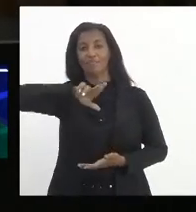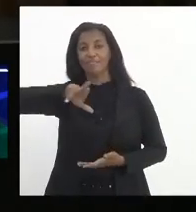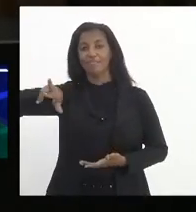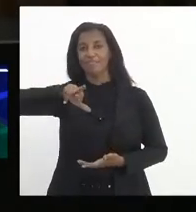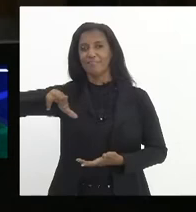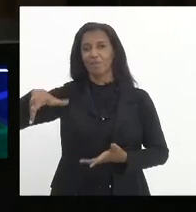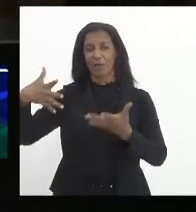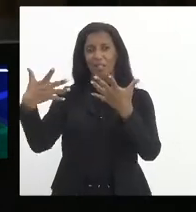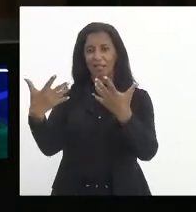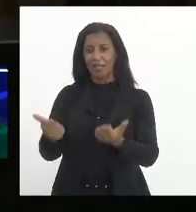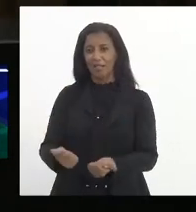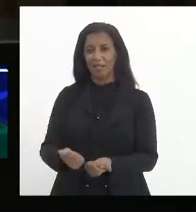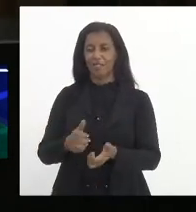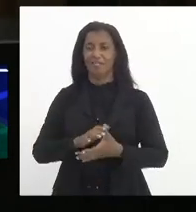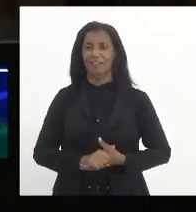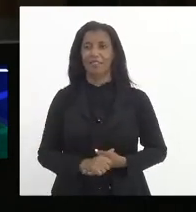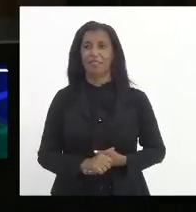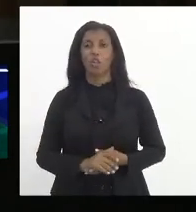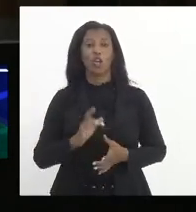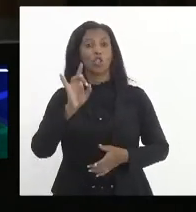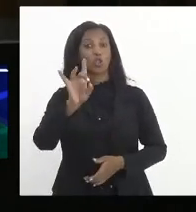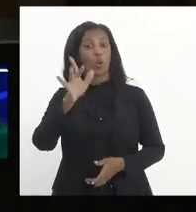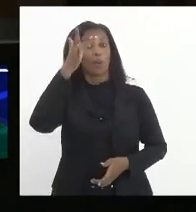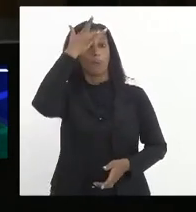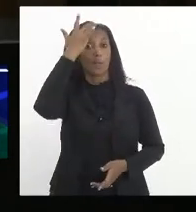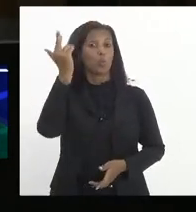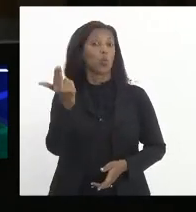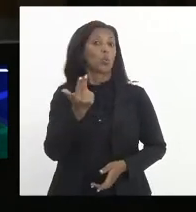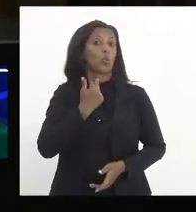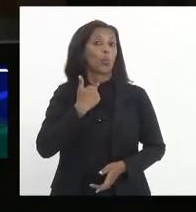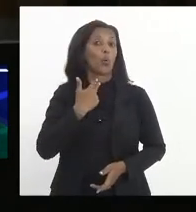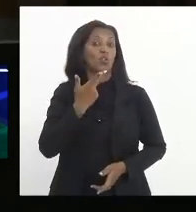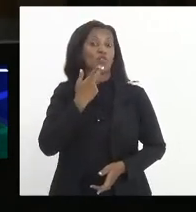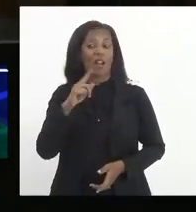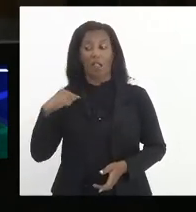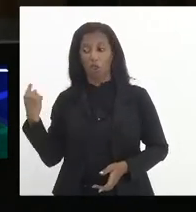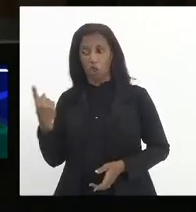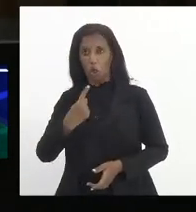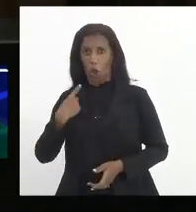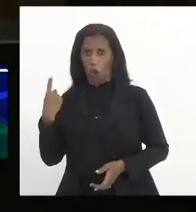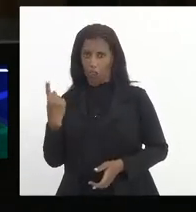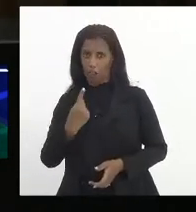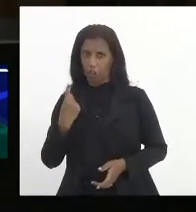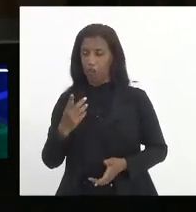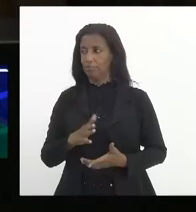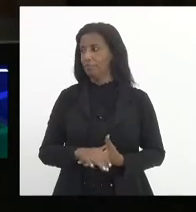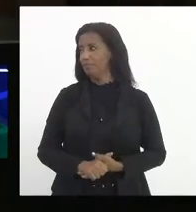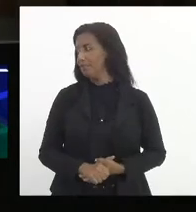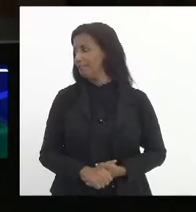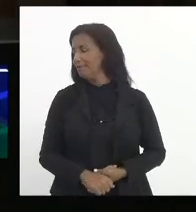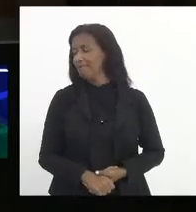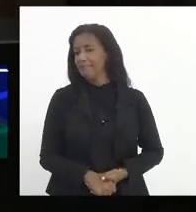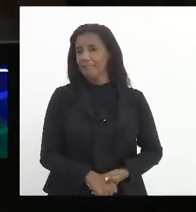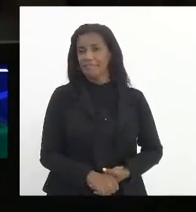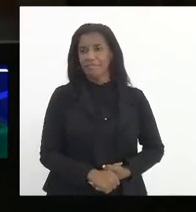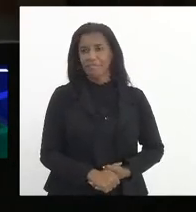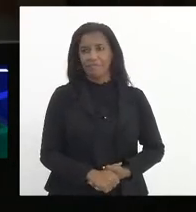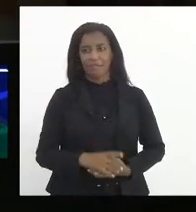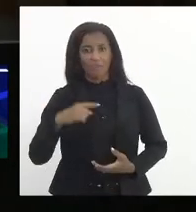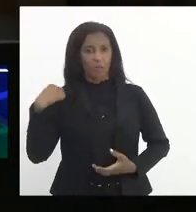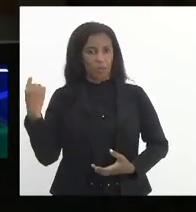é admissível generalizações somente quem não pode falar somos nós conservadores é